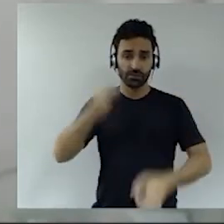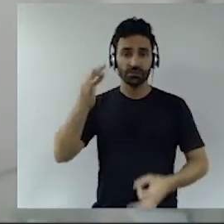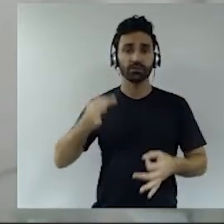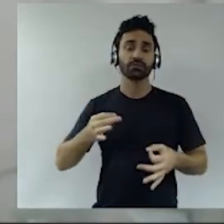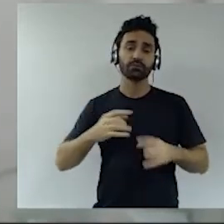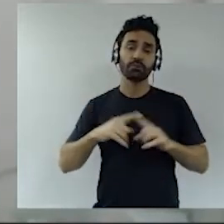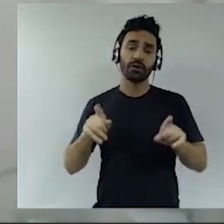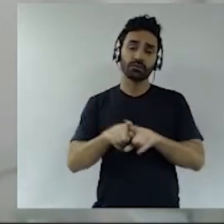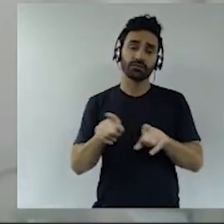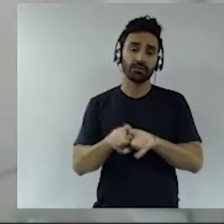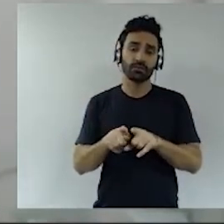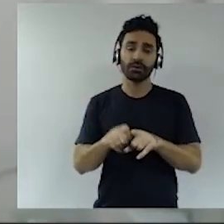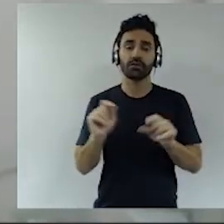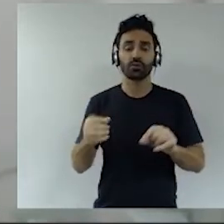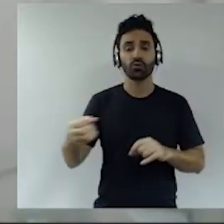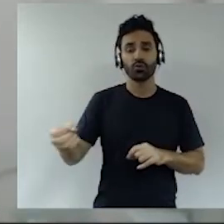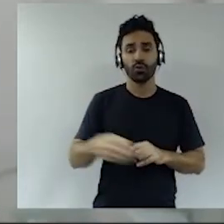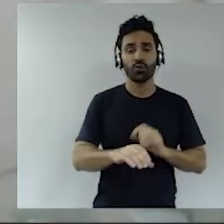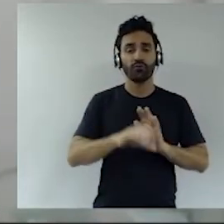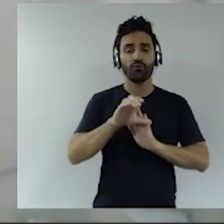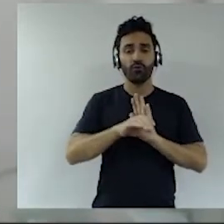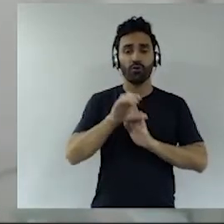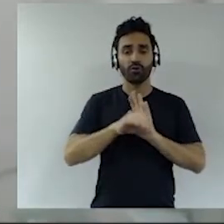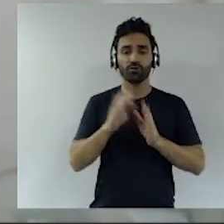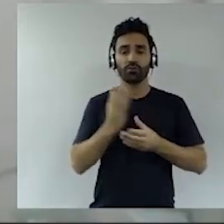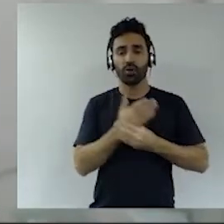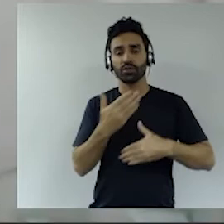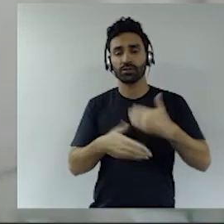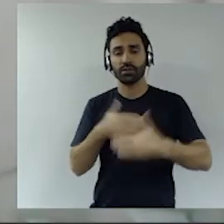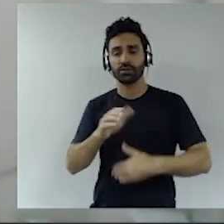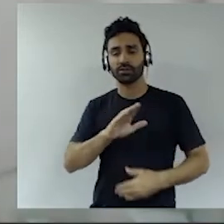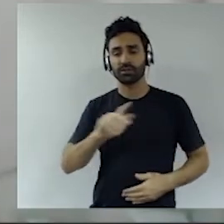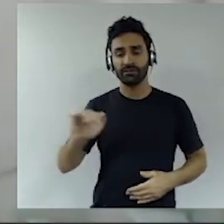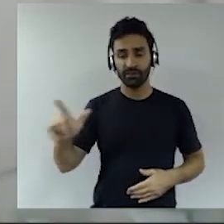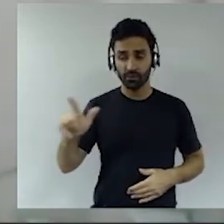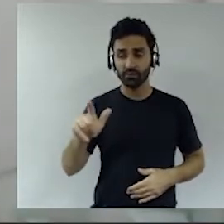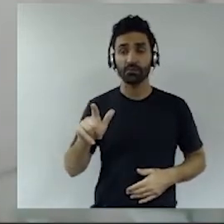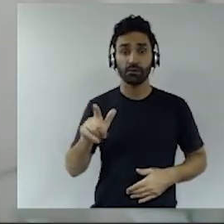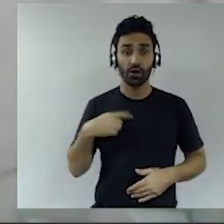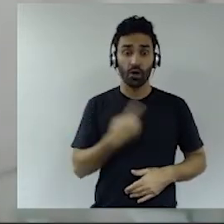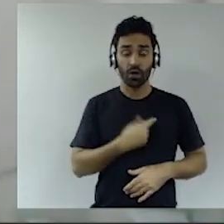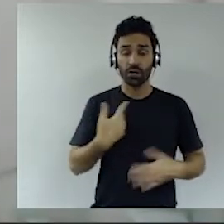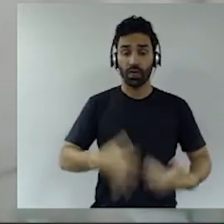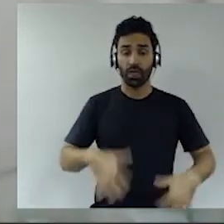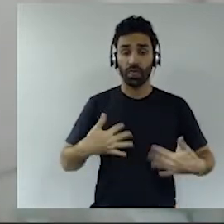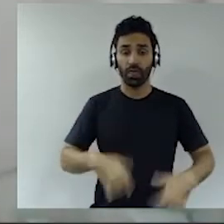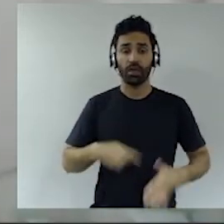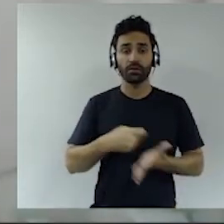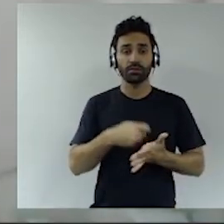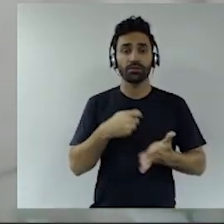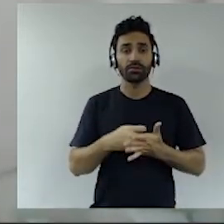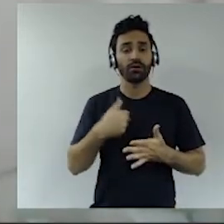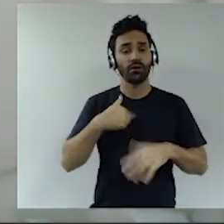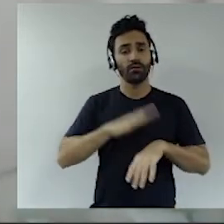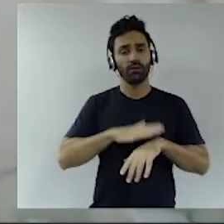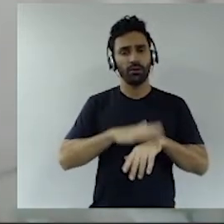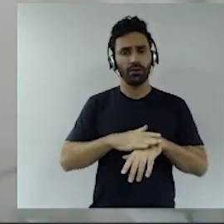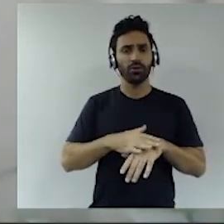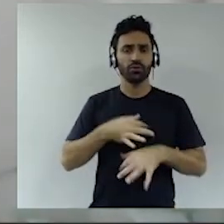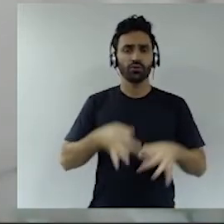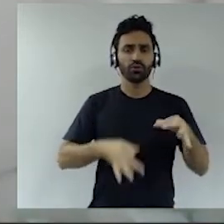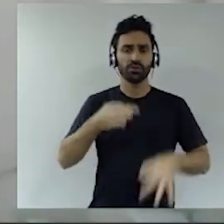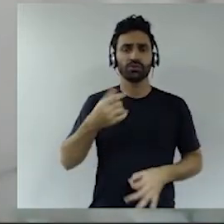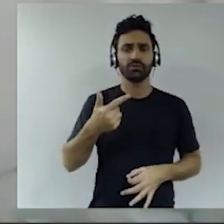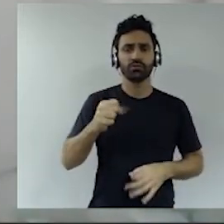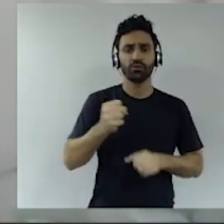ao mesmo tempo, o novo Código de Processo Civil exigiu de nós, juízes, eu sou juiz há 28 anos,